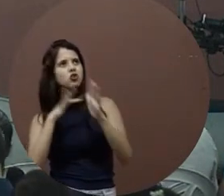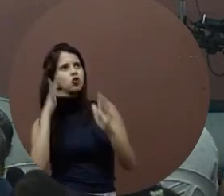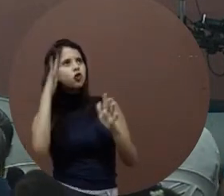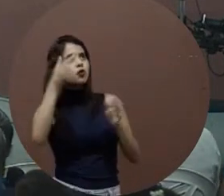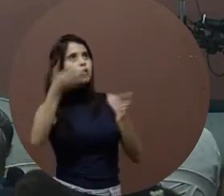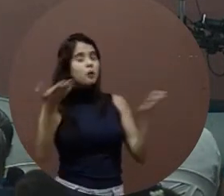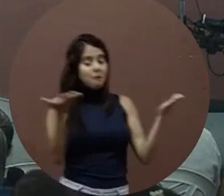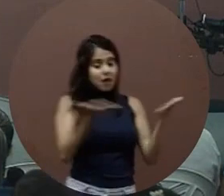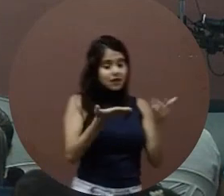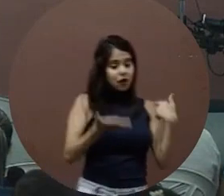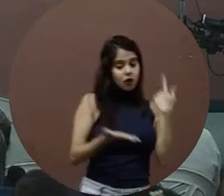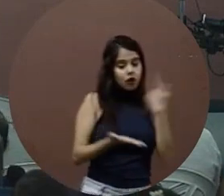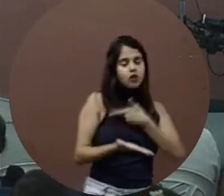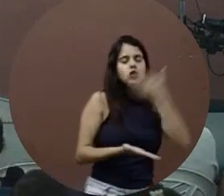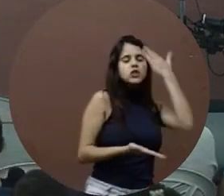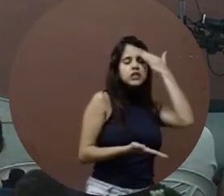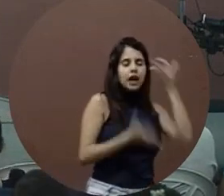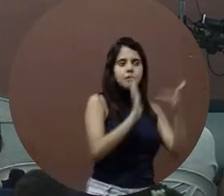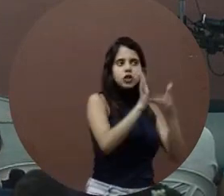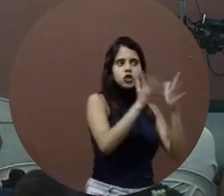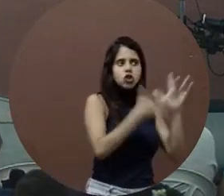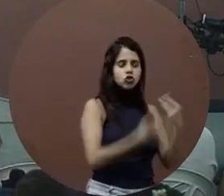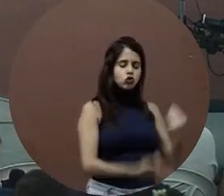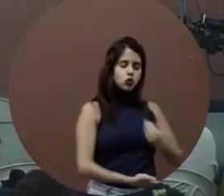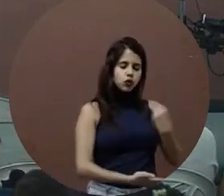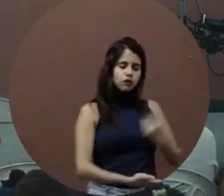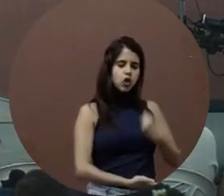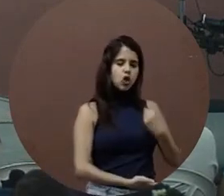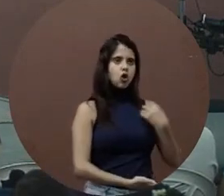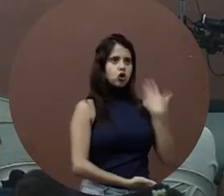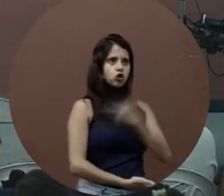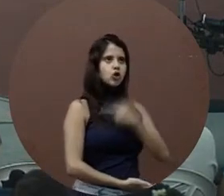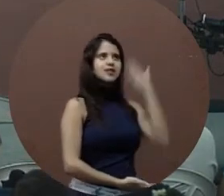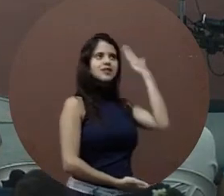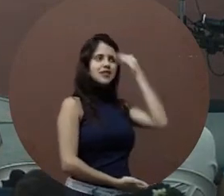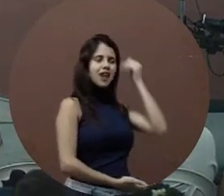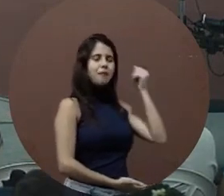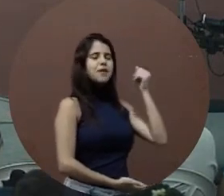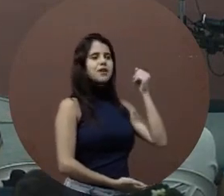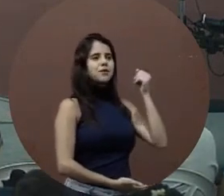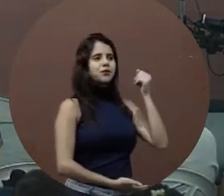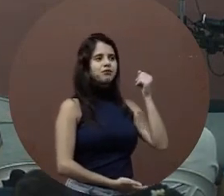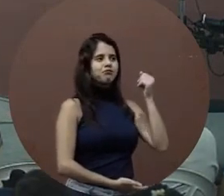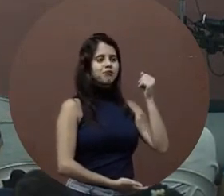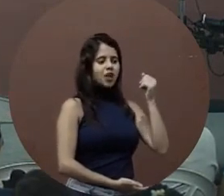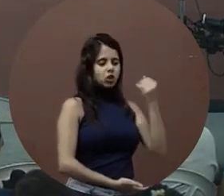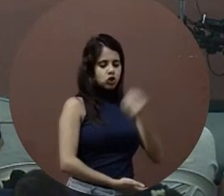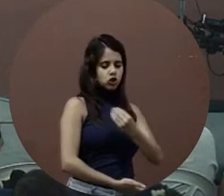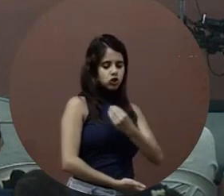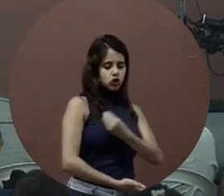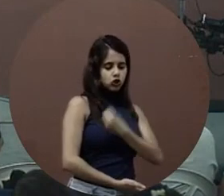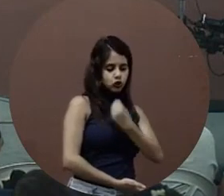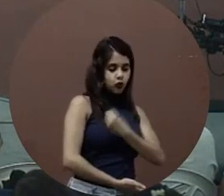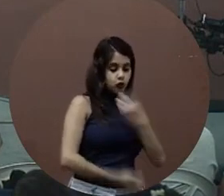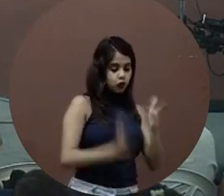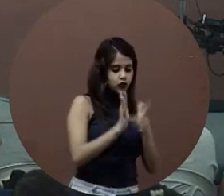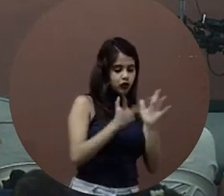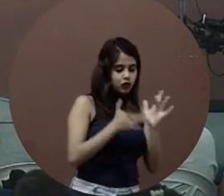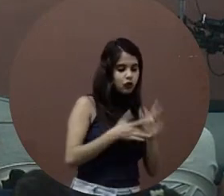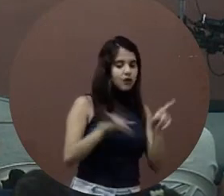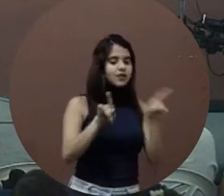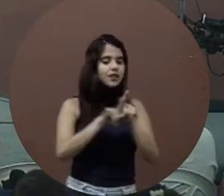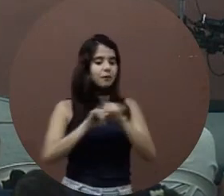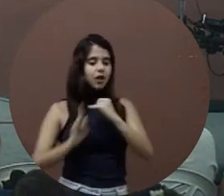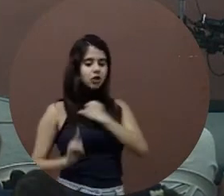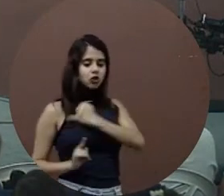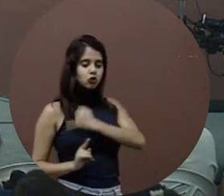Nós ouvimos a história dele. Nós vimos falar dos seus milagres. Nós ouvimos falar de João, que encostou a cabeça no